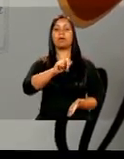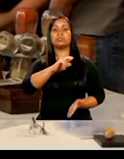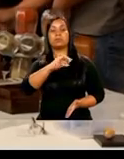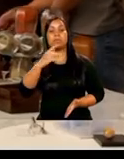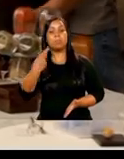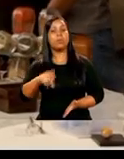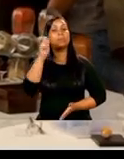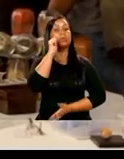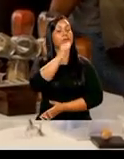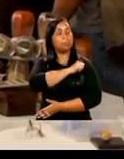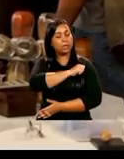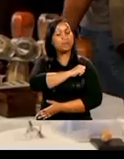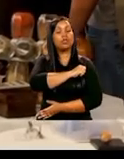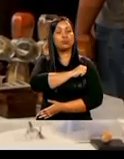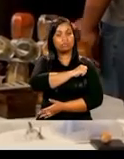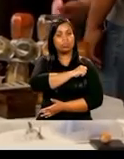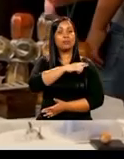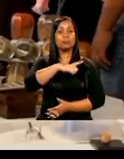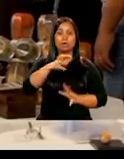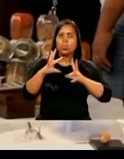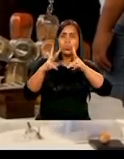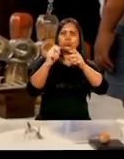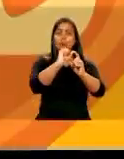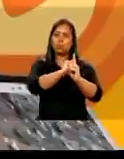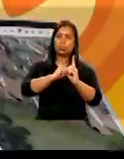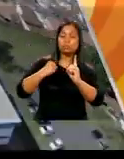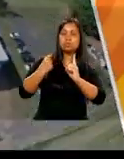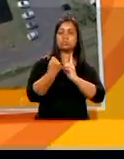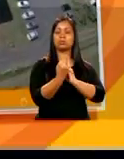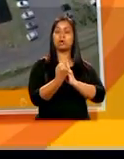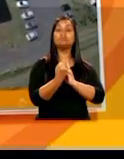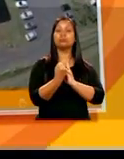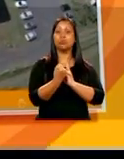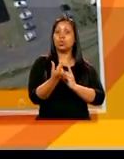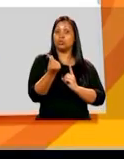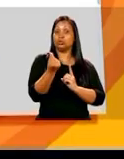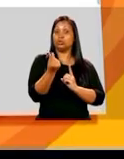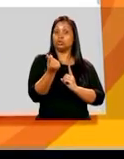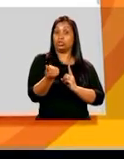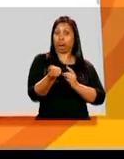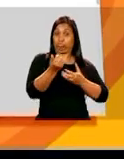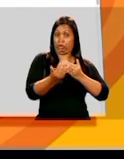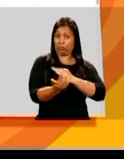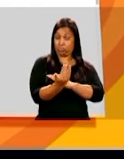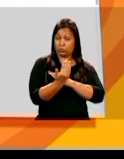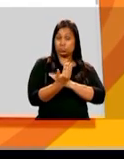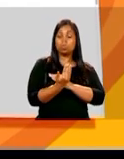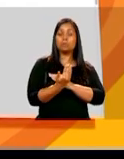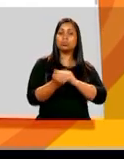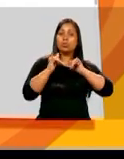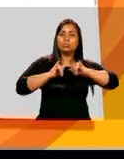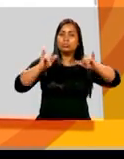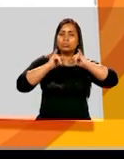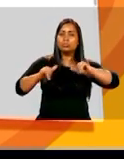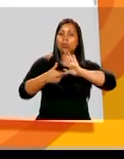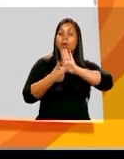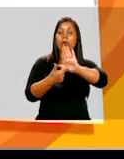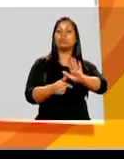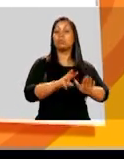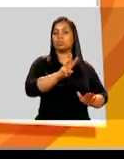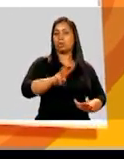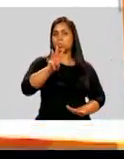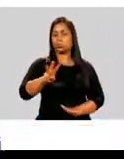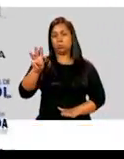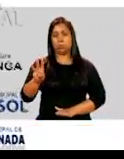a RCD de Rio Preto tem com toda a sociedade. Os valores arrecadados são divulgados nas redes sociais e no